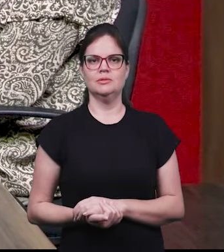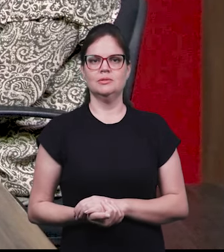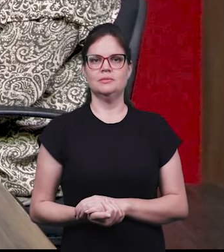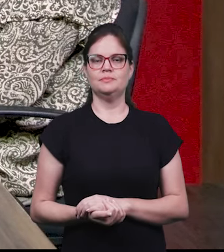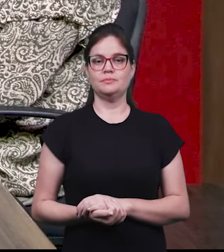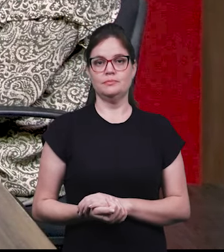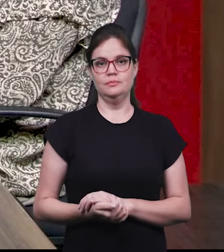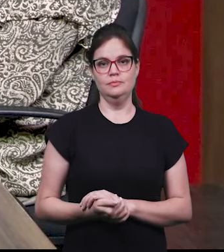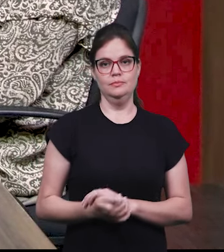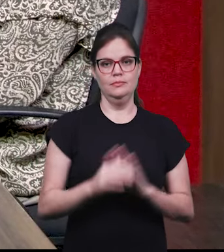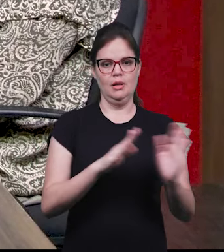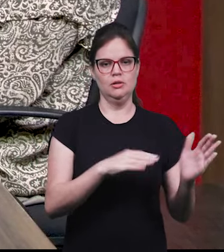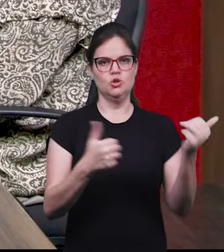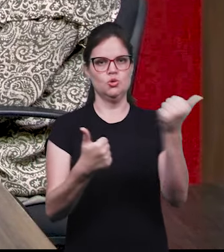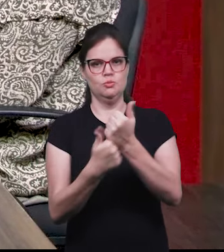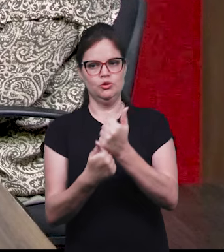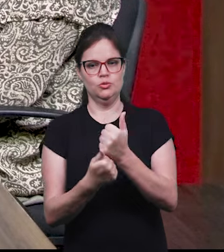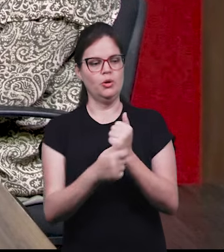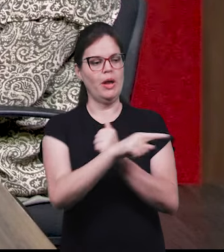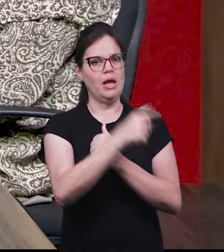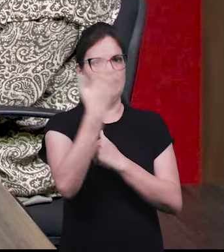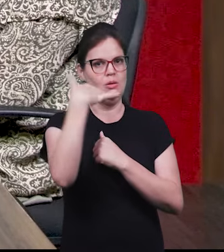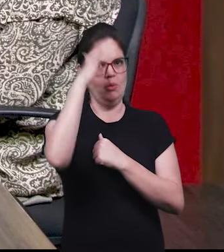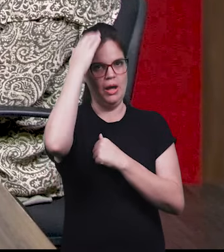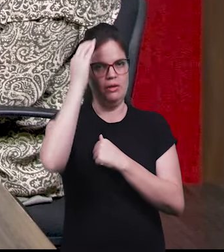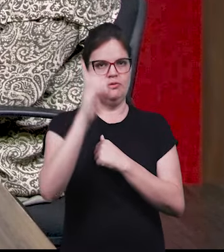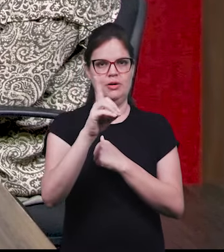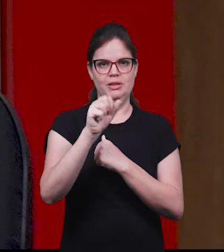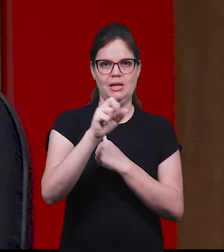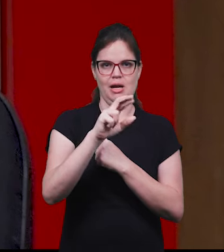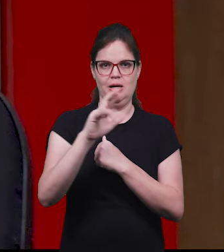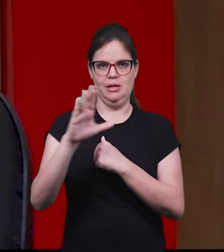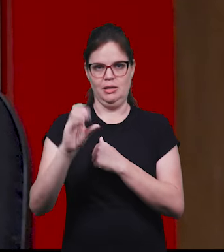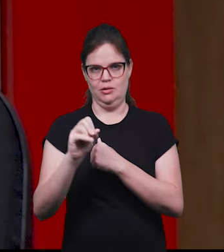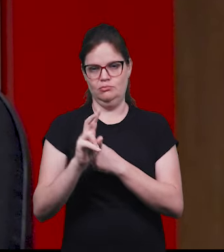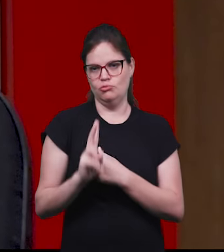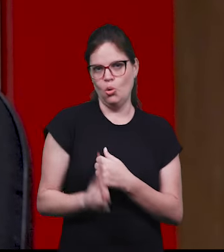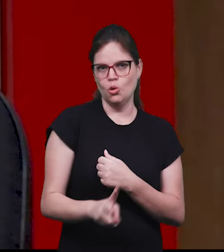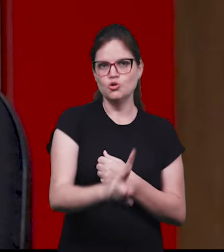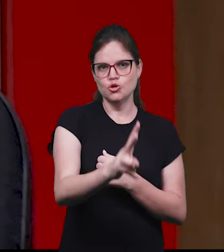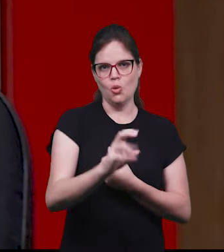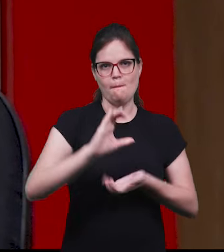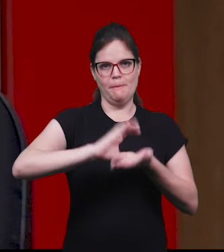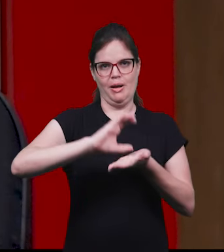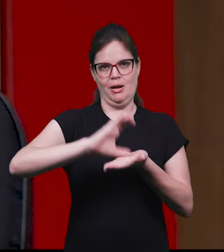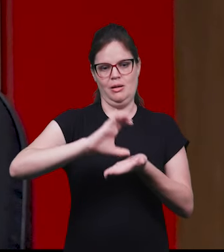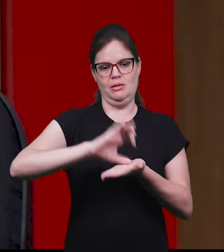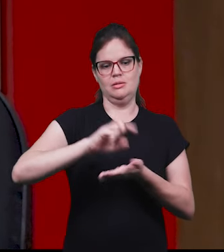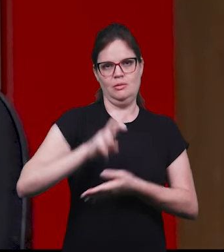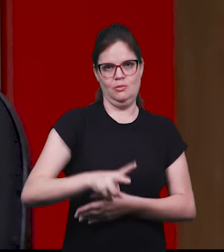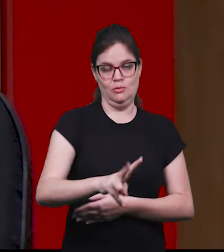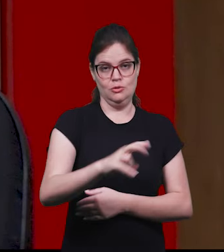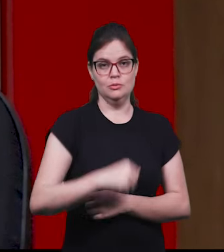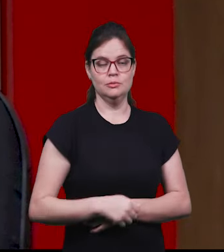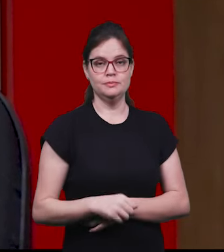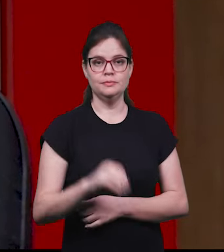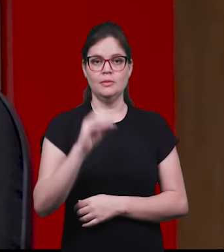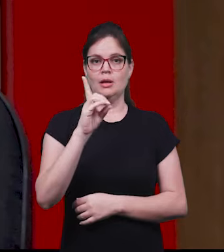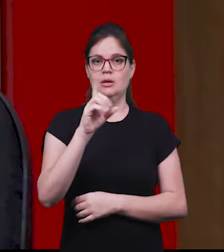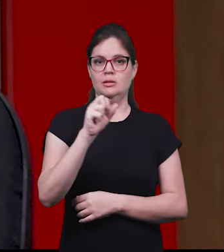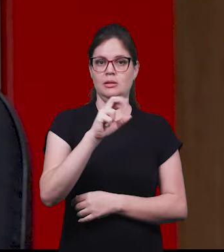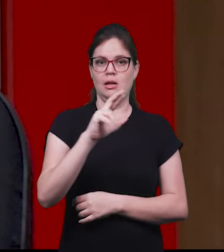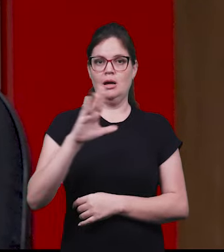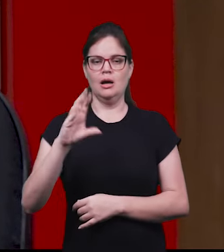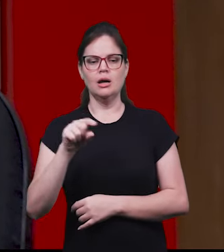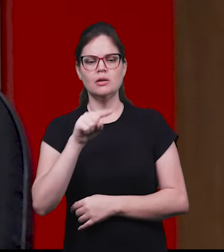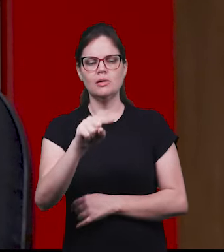E Dario foi o rei seguinte, que deu continuidade ao reinado persa de Ciro. E Dario